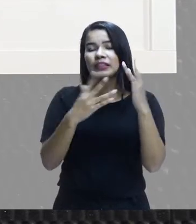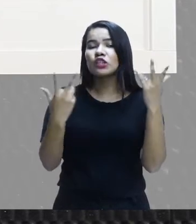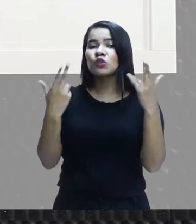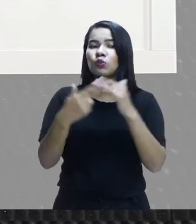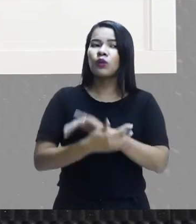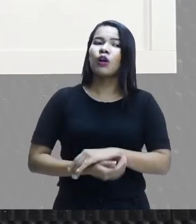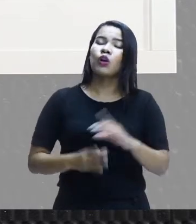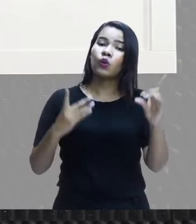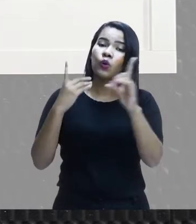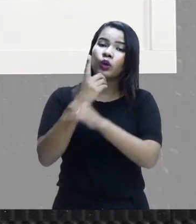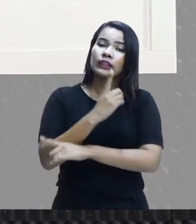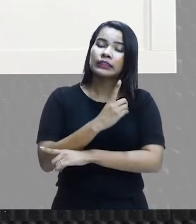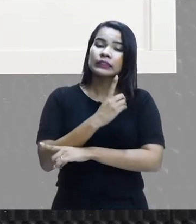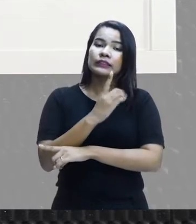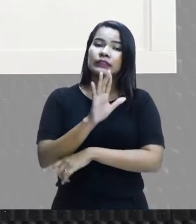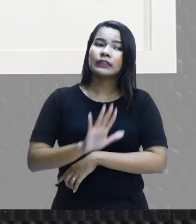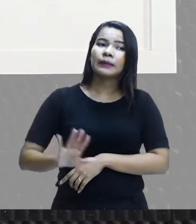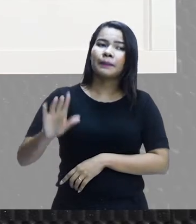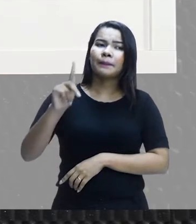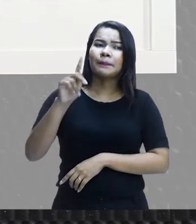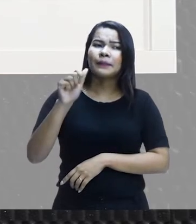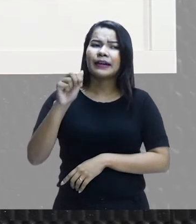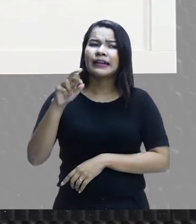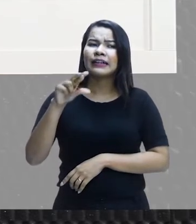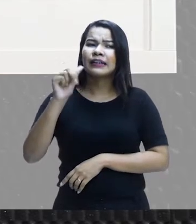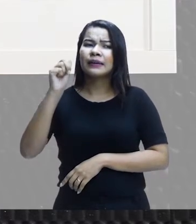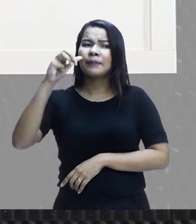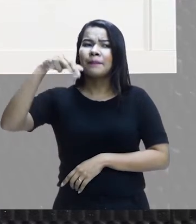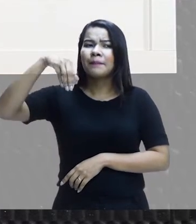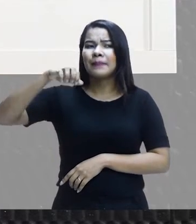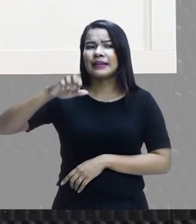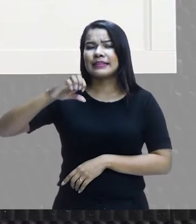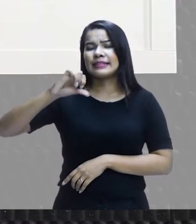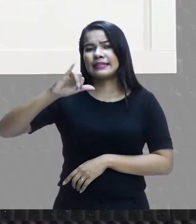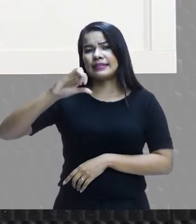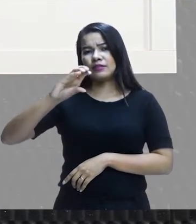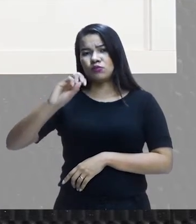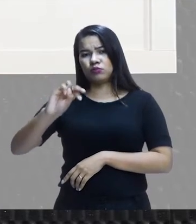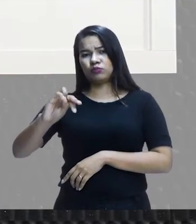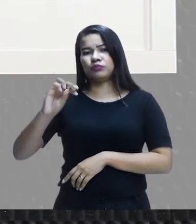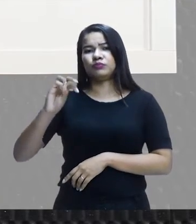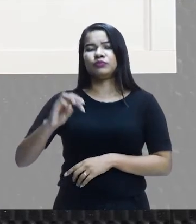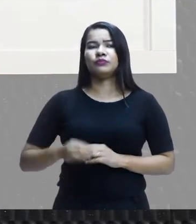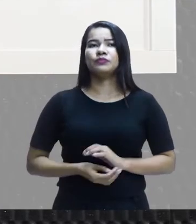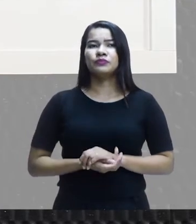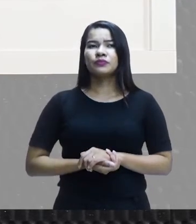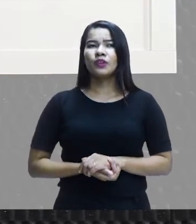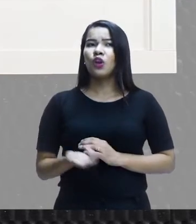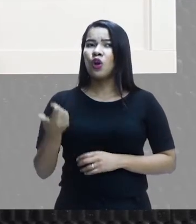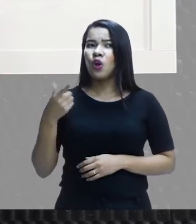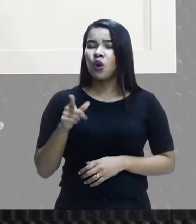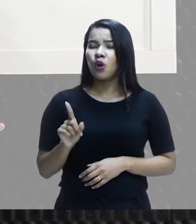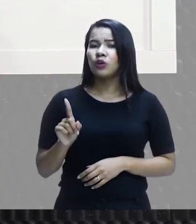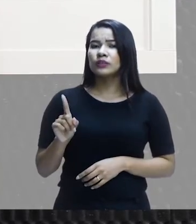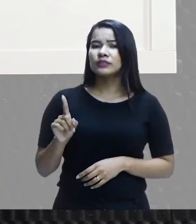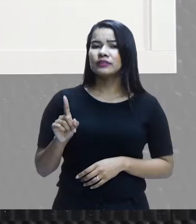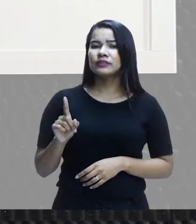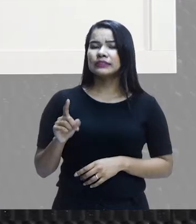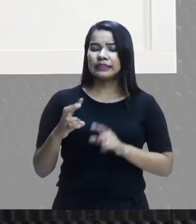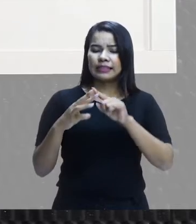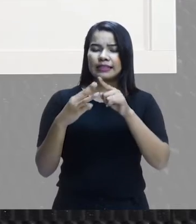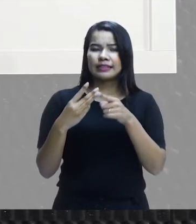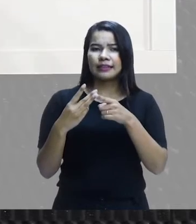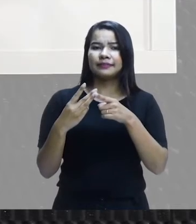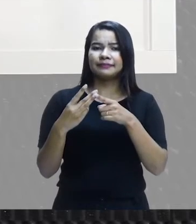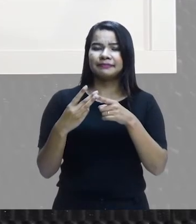Encontrados onde, professor? Em paramécio. Tipo de protozoário com característica dulcícola. Uma outra, tá, okay, o terceiro